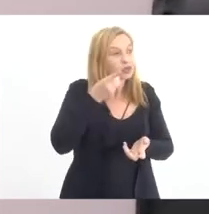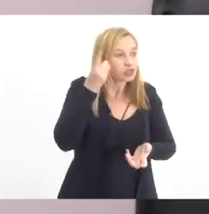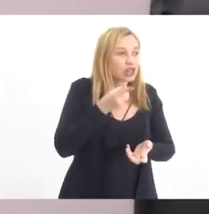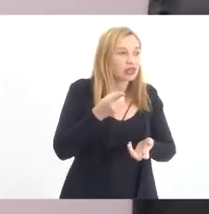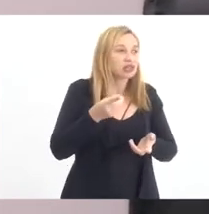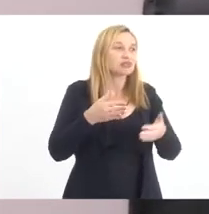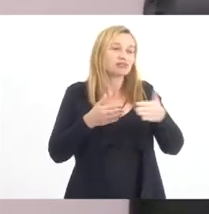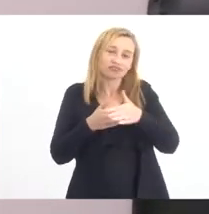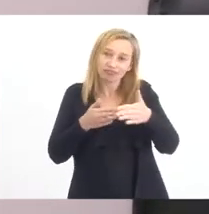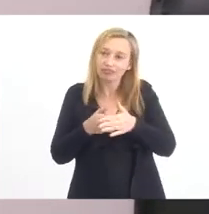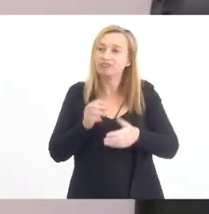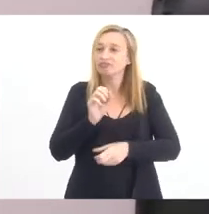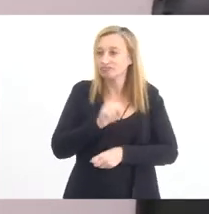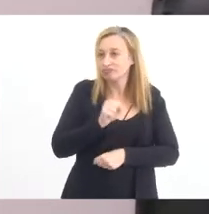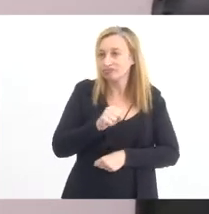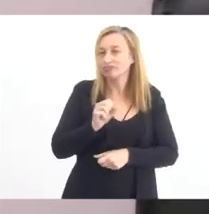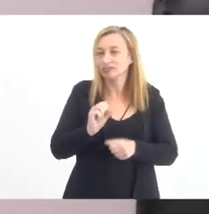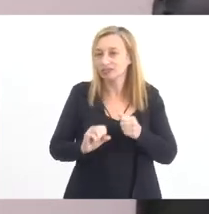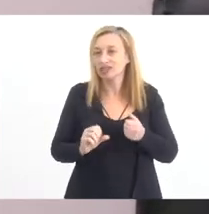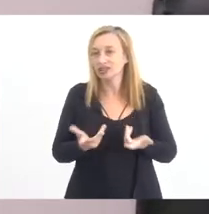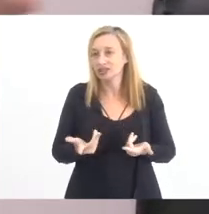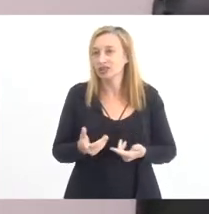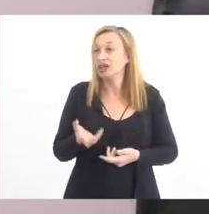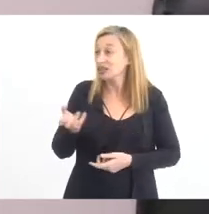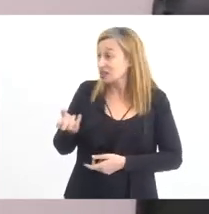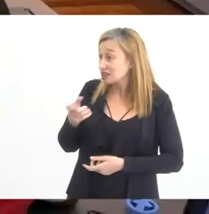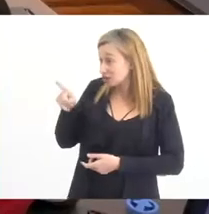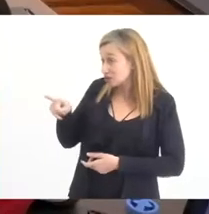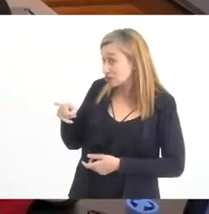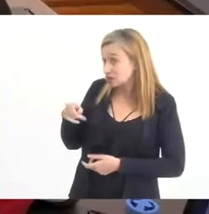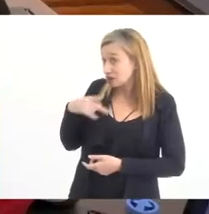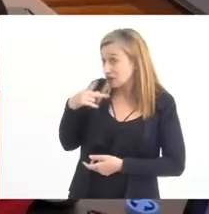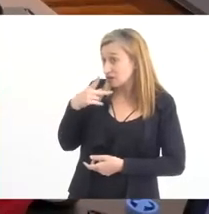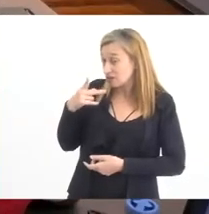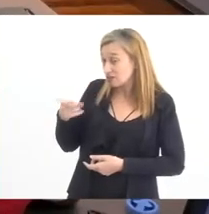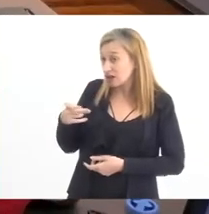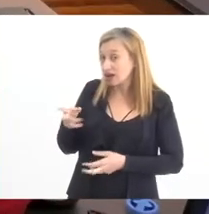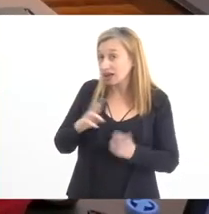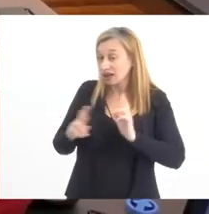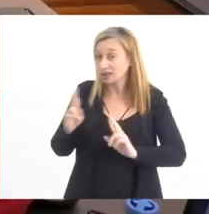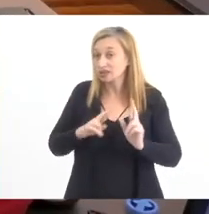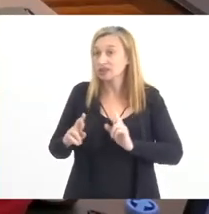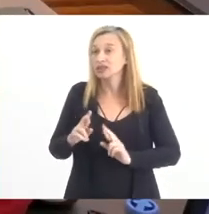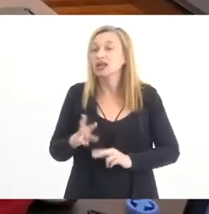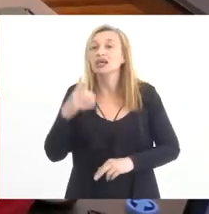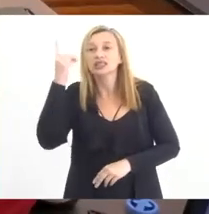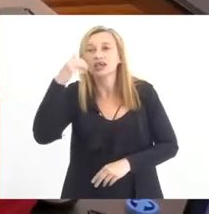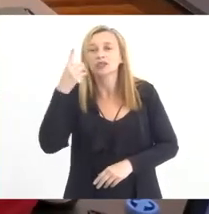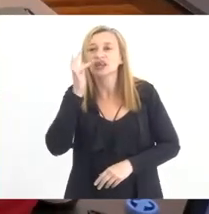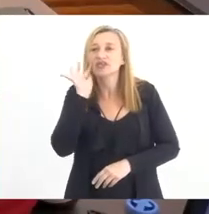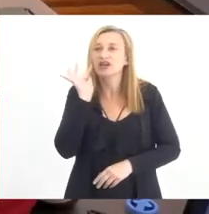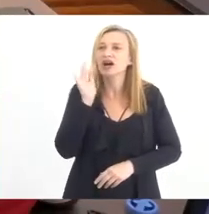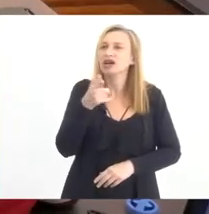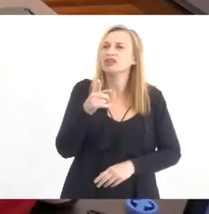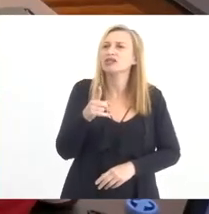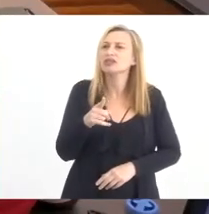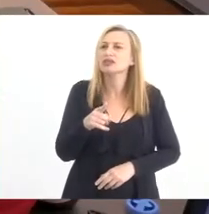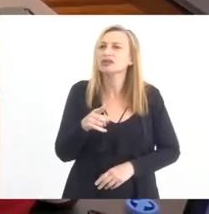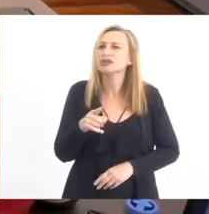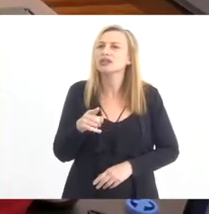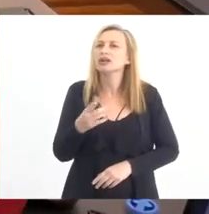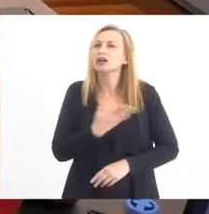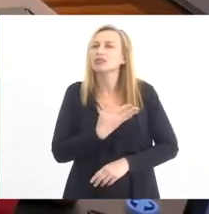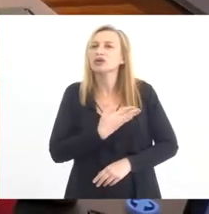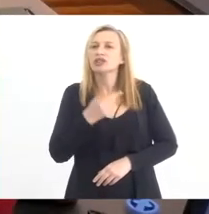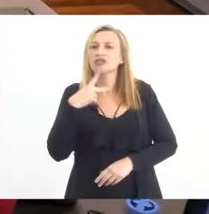de limitações. Né? Era nessa questão, Flávio, que eu pode queria falar, deputado. Em relação... Deputado Flávio Serafini. Ao companheiro que me citou